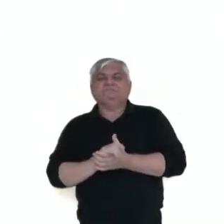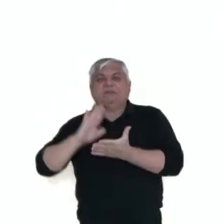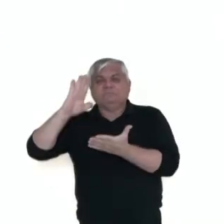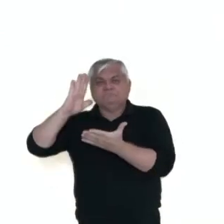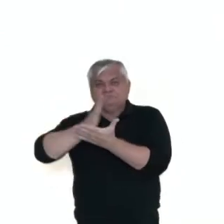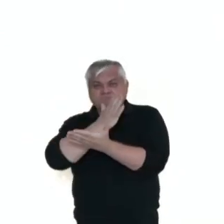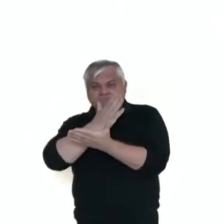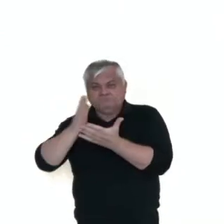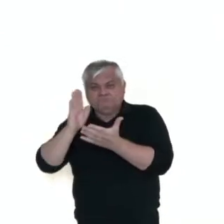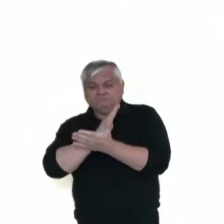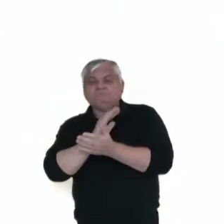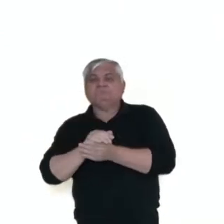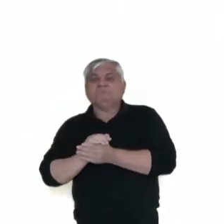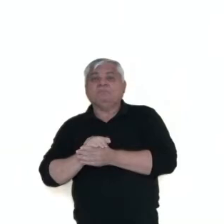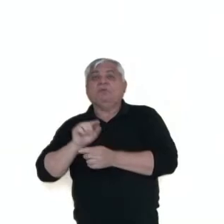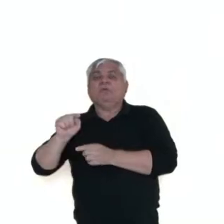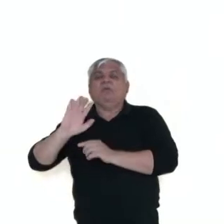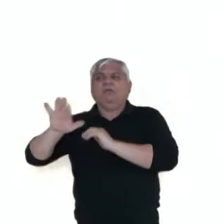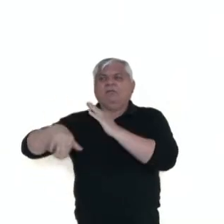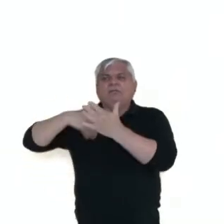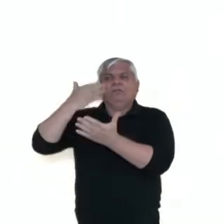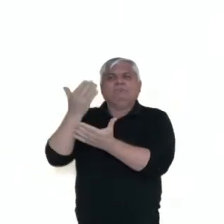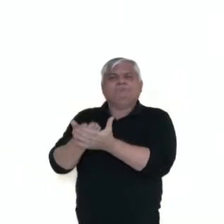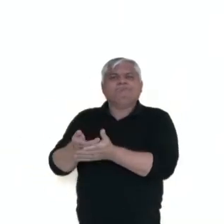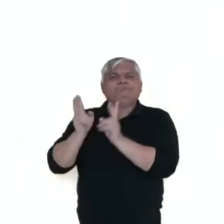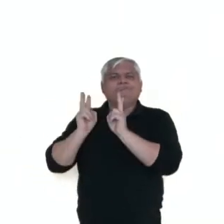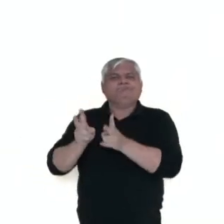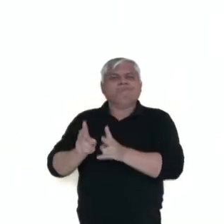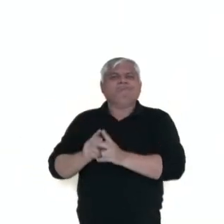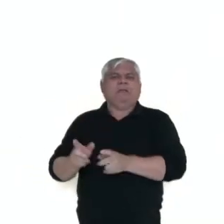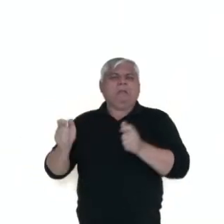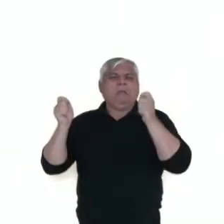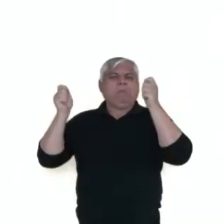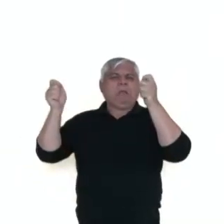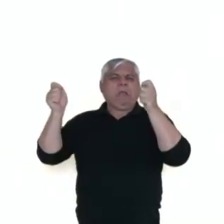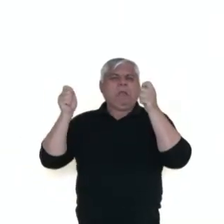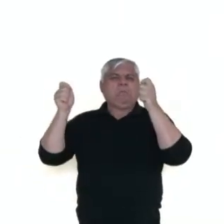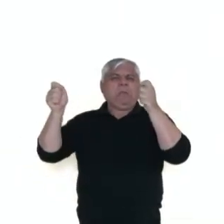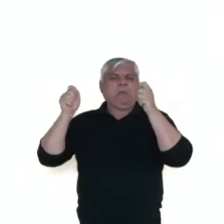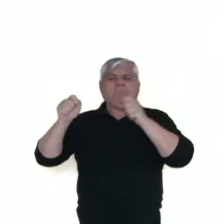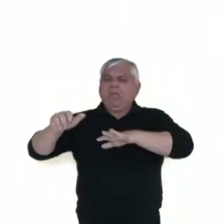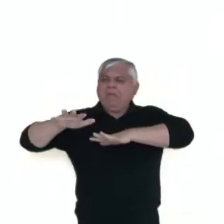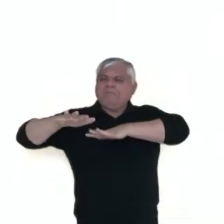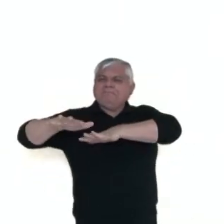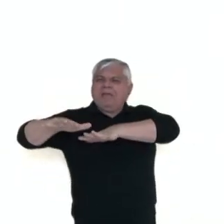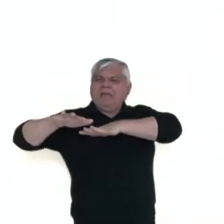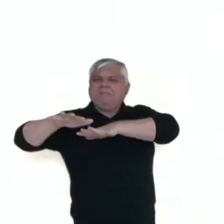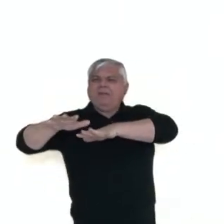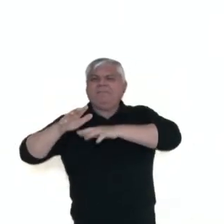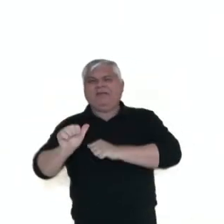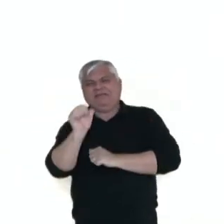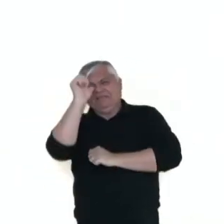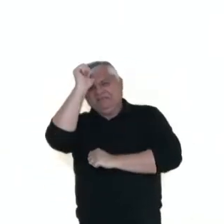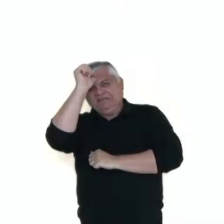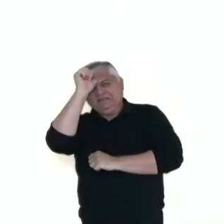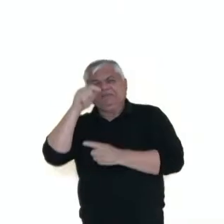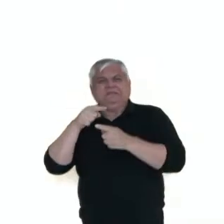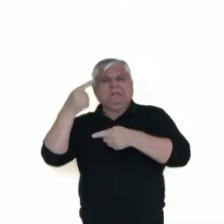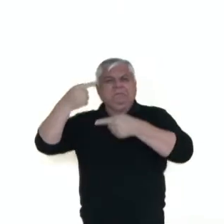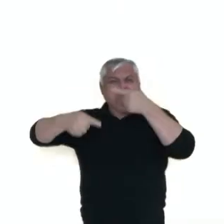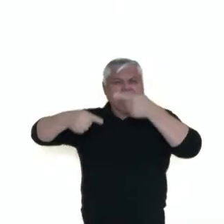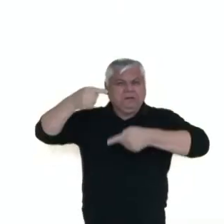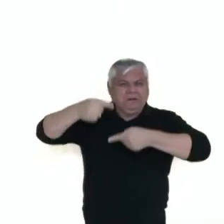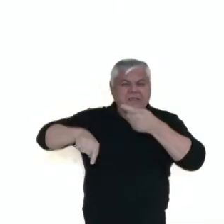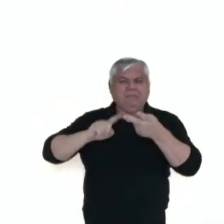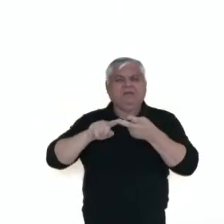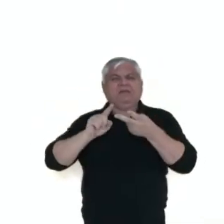Caxemira, que perdura até os dias de hoje. Protestos contra a lei da cidadania em Nova Delhi, na Índia, polêmica da legislação